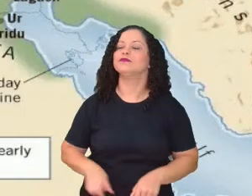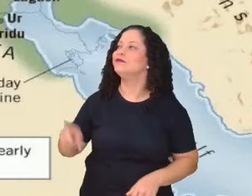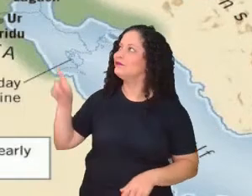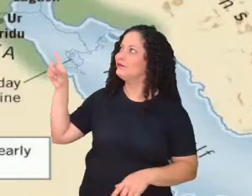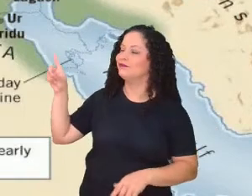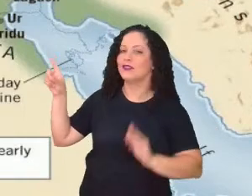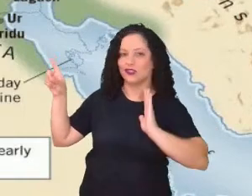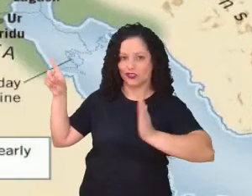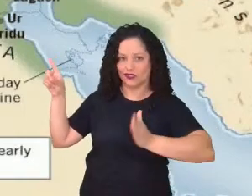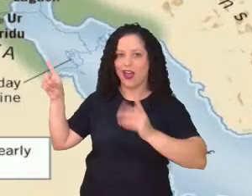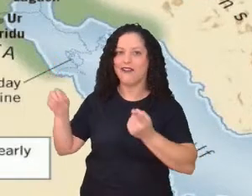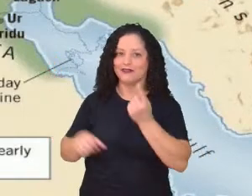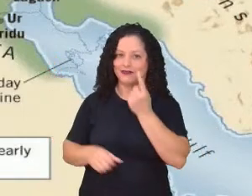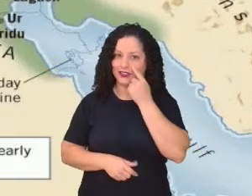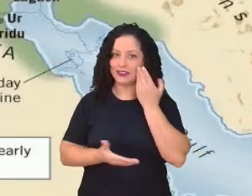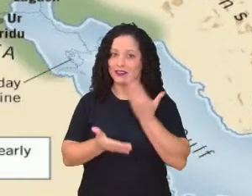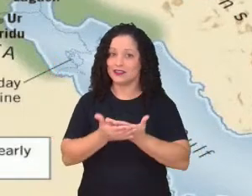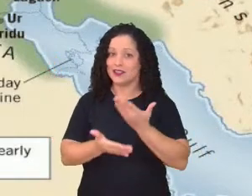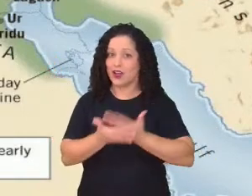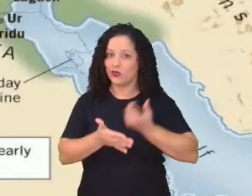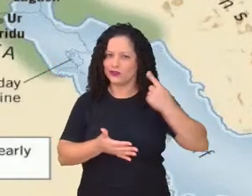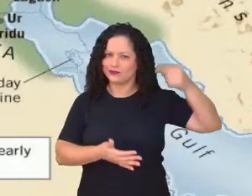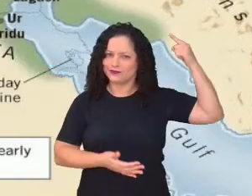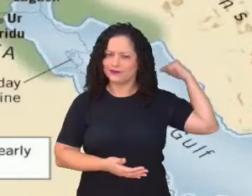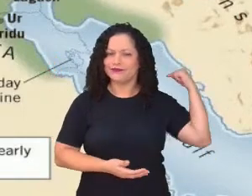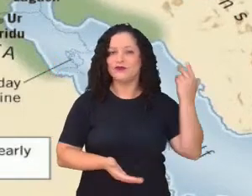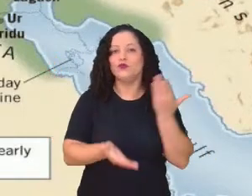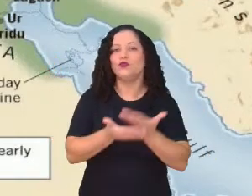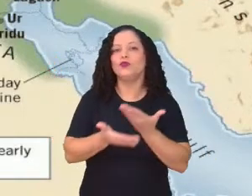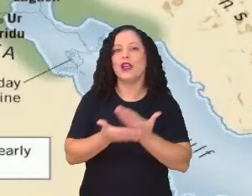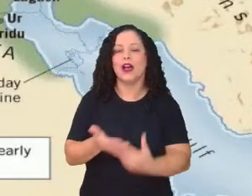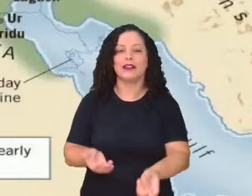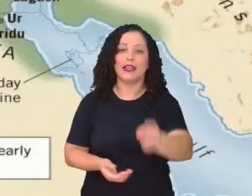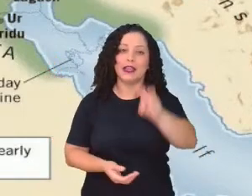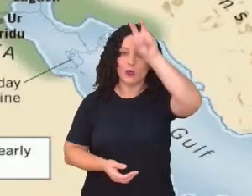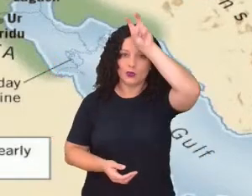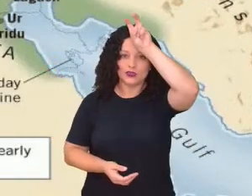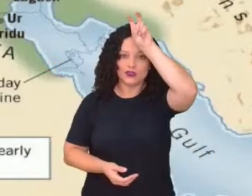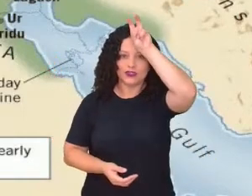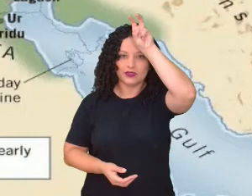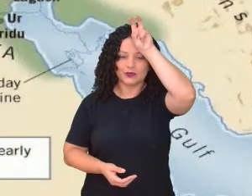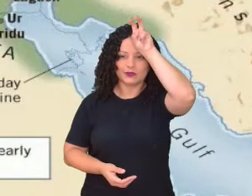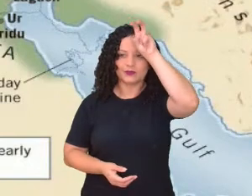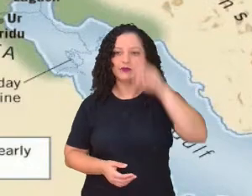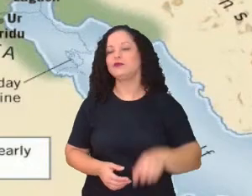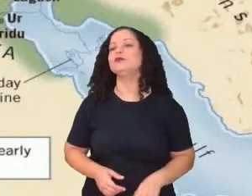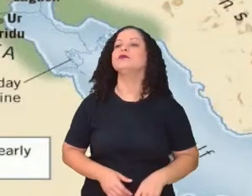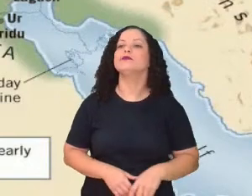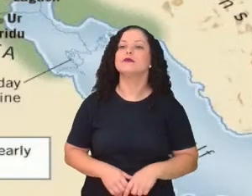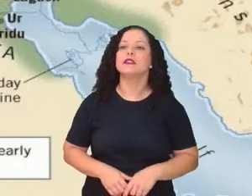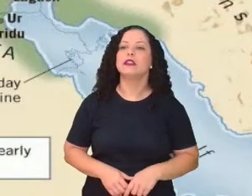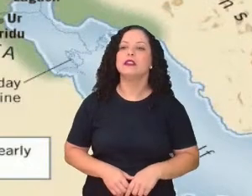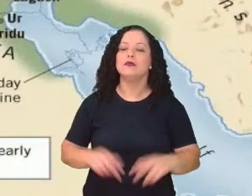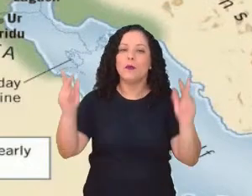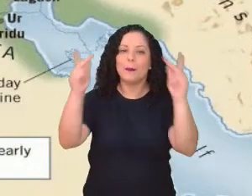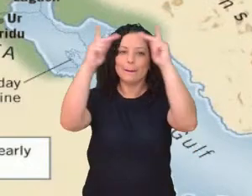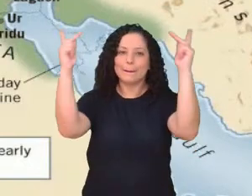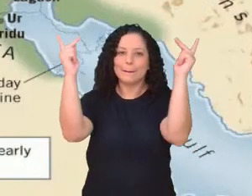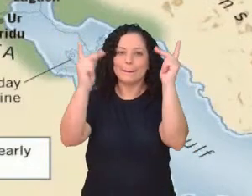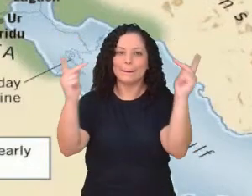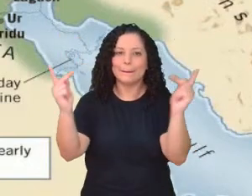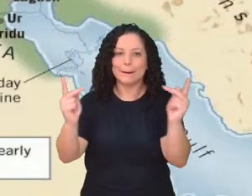vocês nas aulas, né, sobre o Egito. É uma imagem que mostra